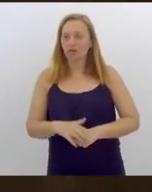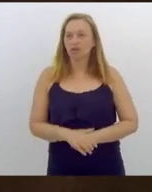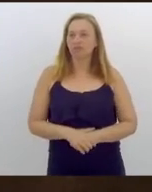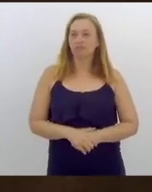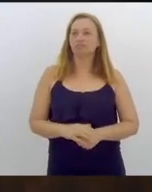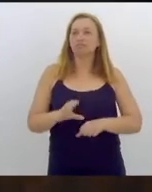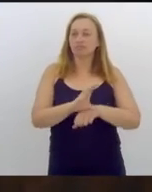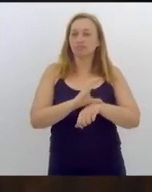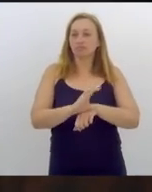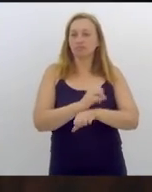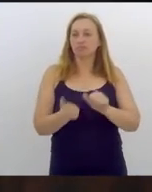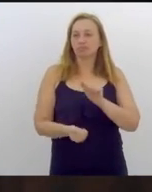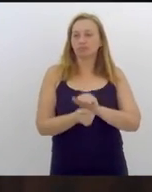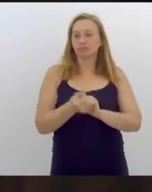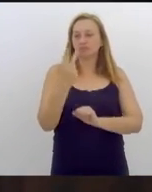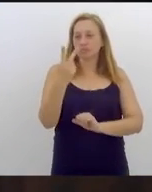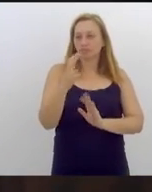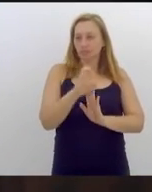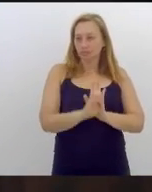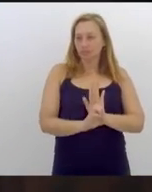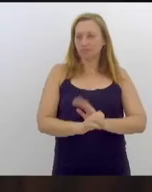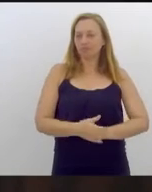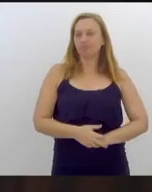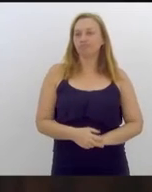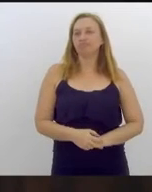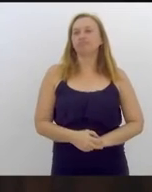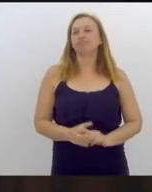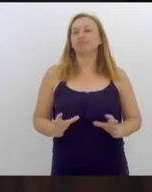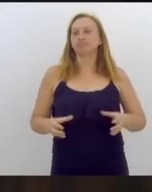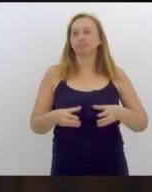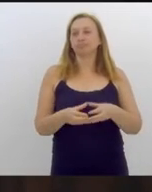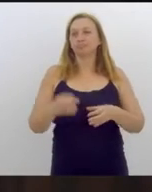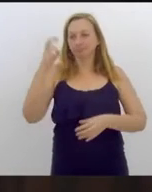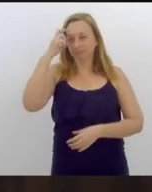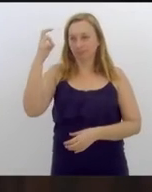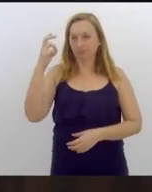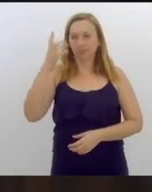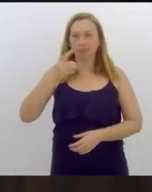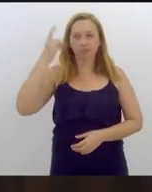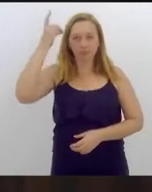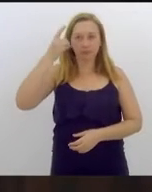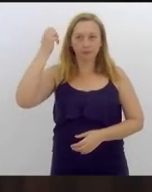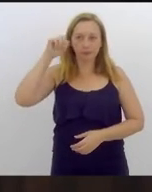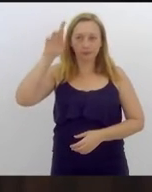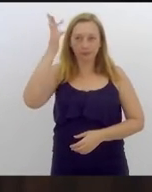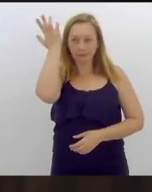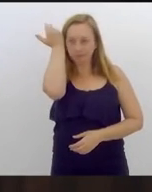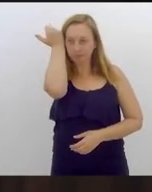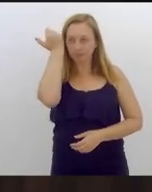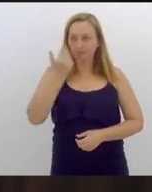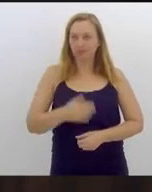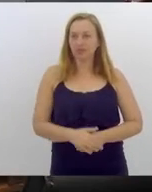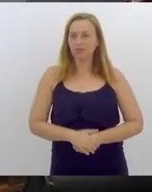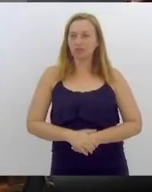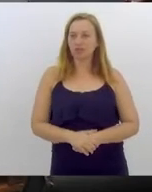condicionalidade com dois emendas pela comissão de Cultura Deputado heliomar Coelho